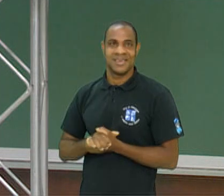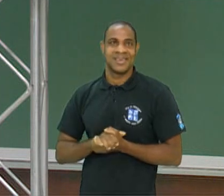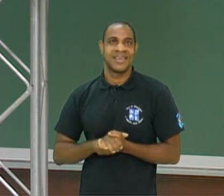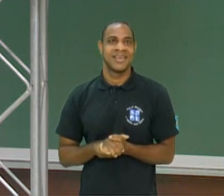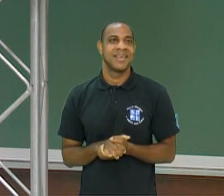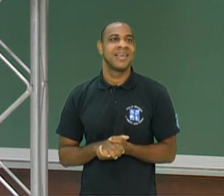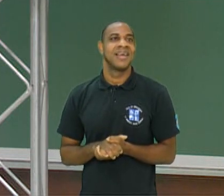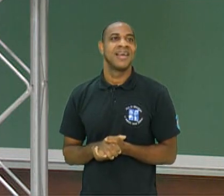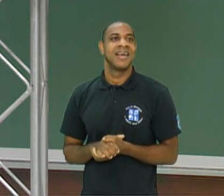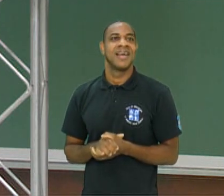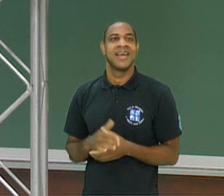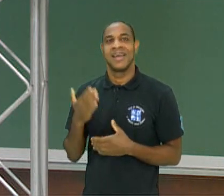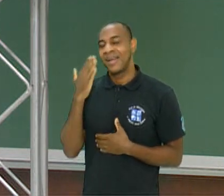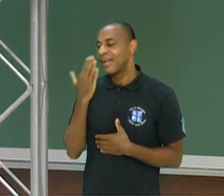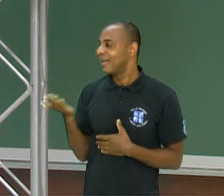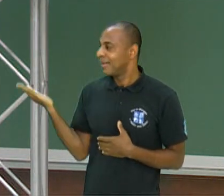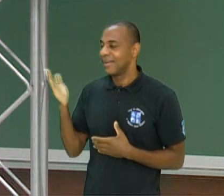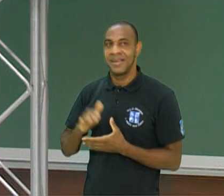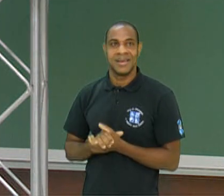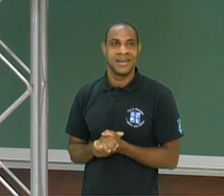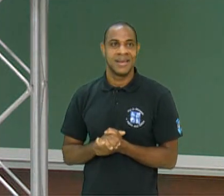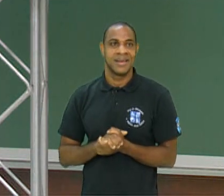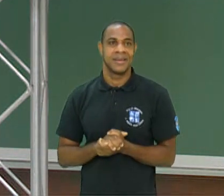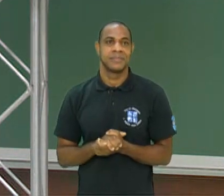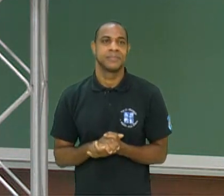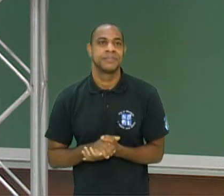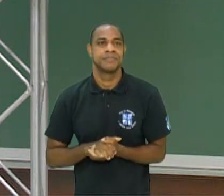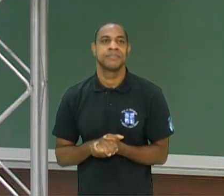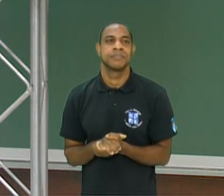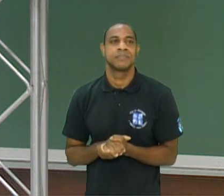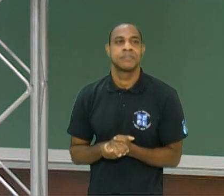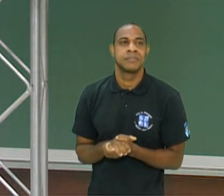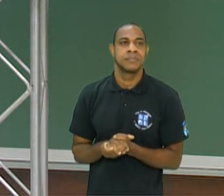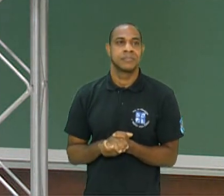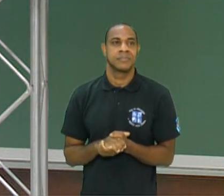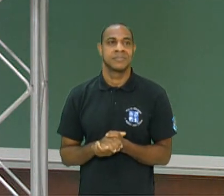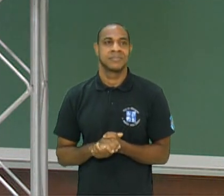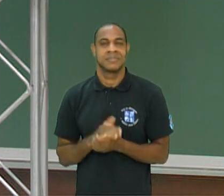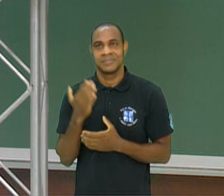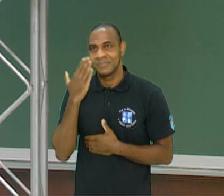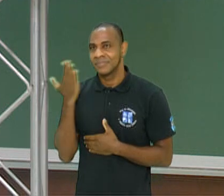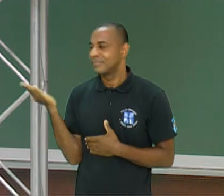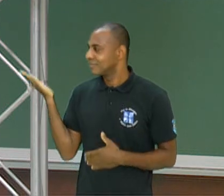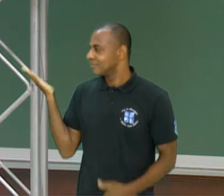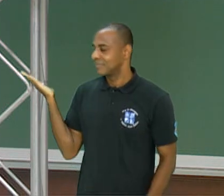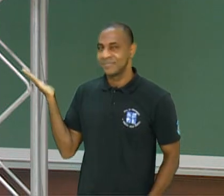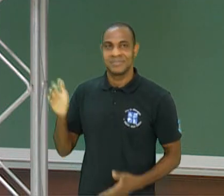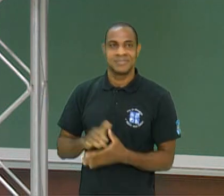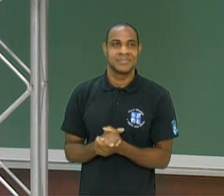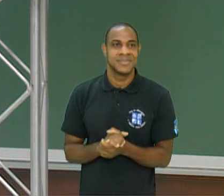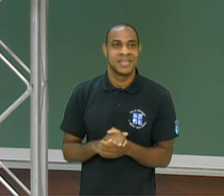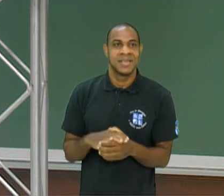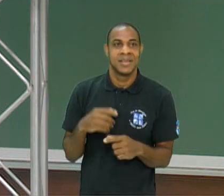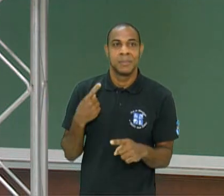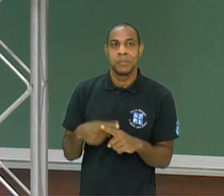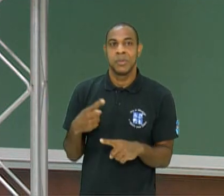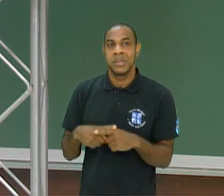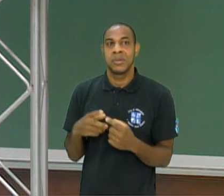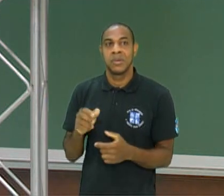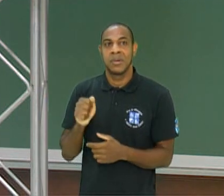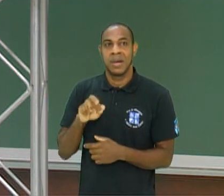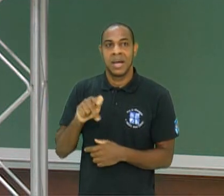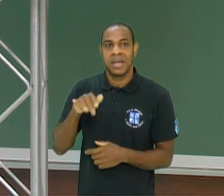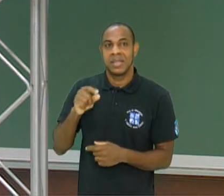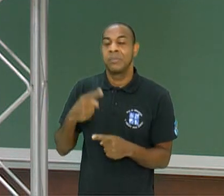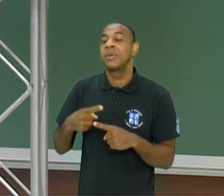Cupido, né? Então, assim, why isn't Arrow there? Because he's on vacation. Por que o arqueiro não está lá? Porque